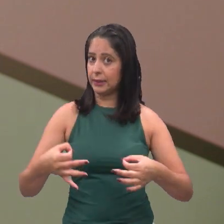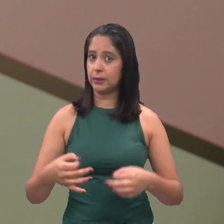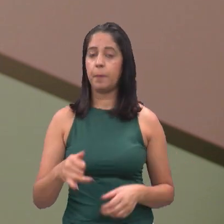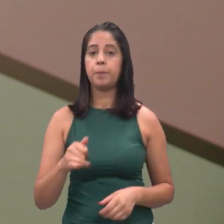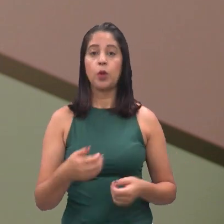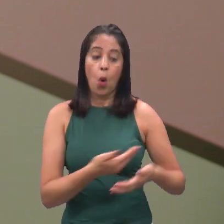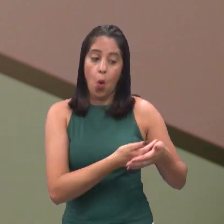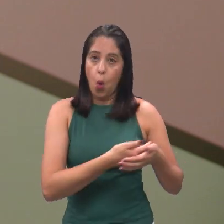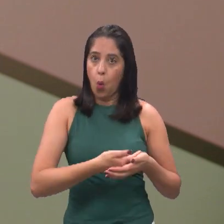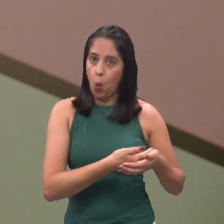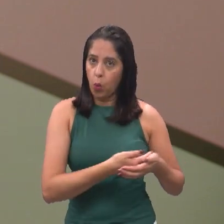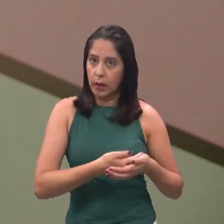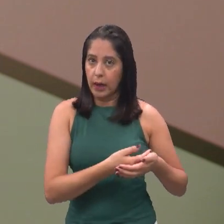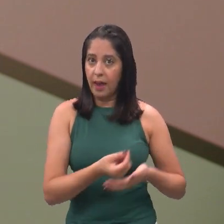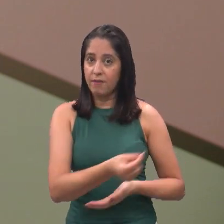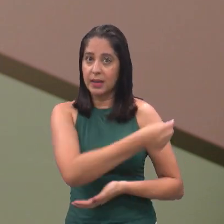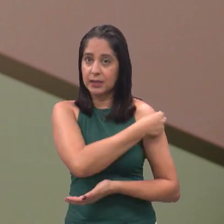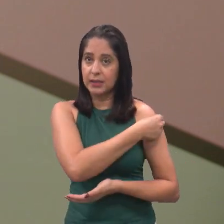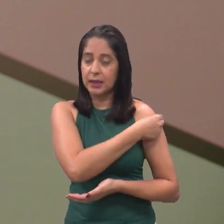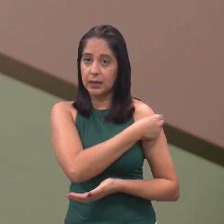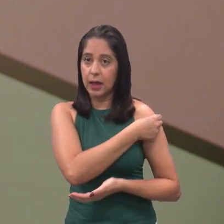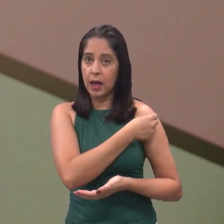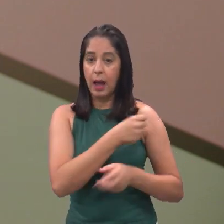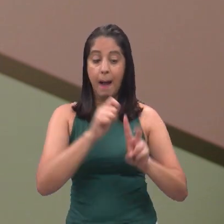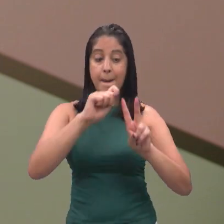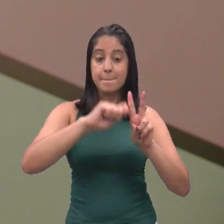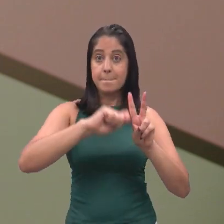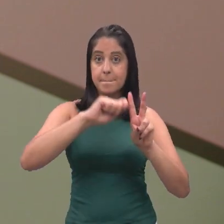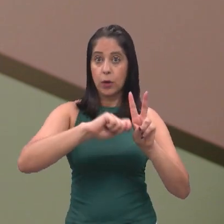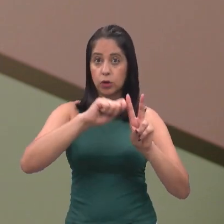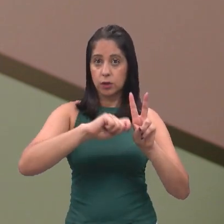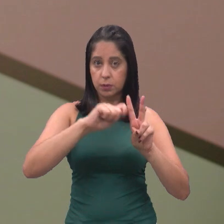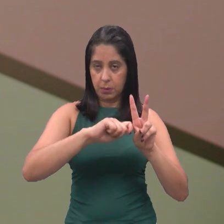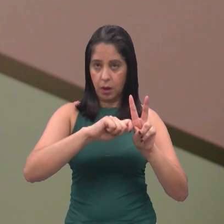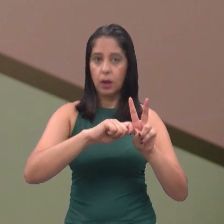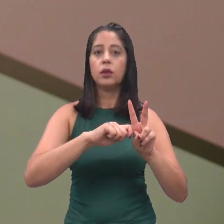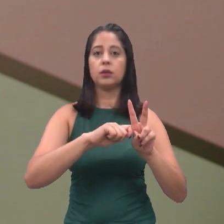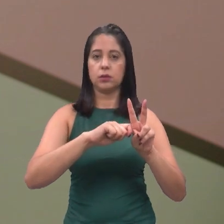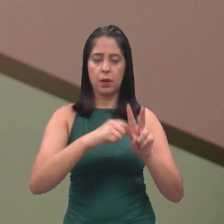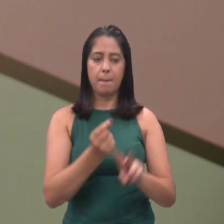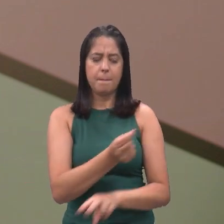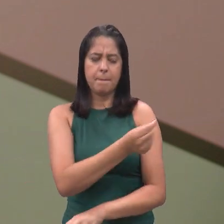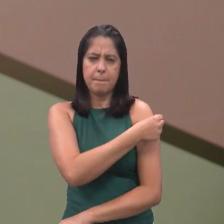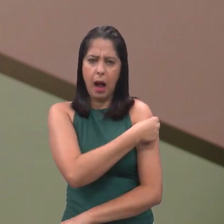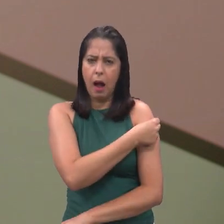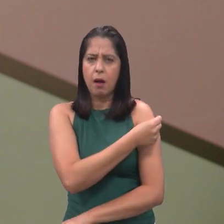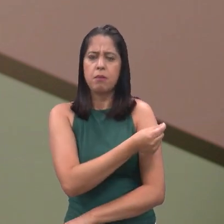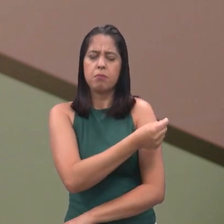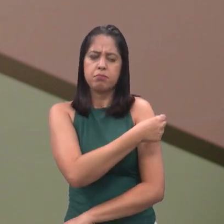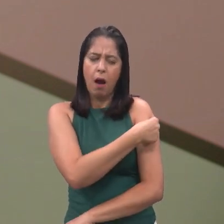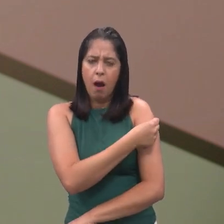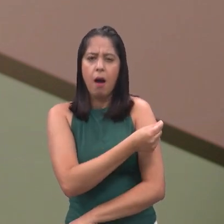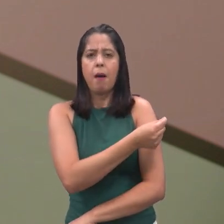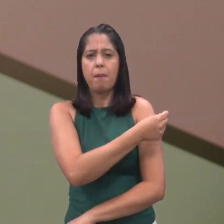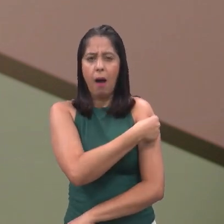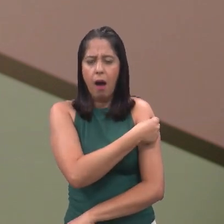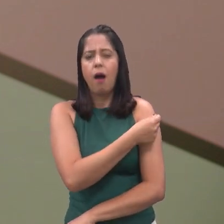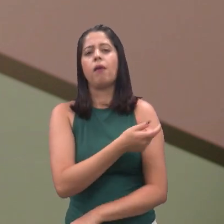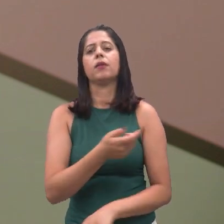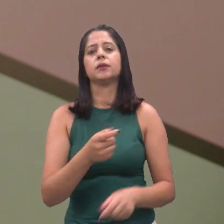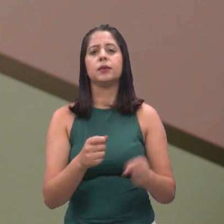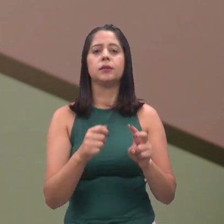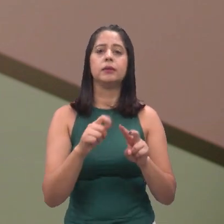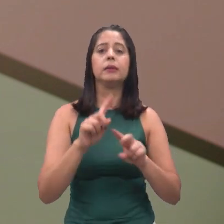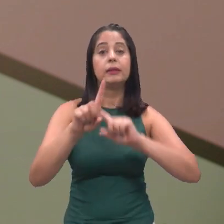bebê começa a vacinar com 2 meses de idade. Então, eles fazem uma série de doses, né? 2, 4, 6 meses, 15 meses, reforço com